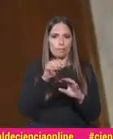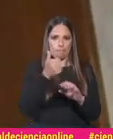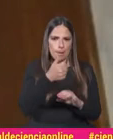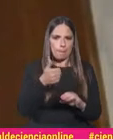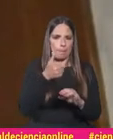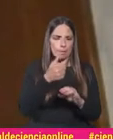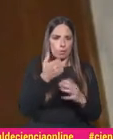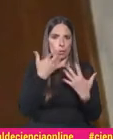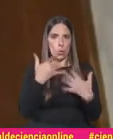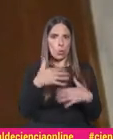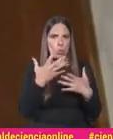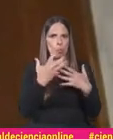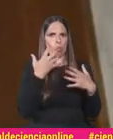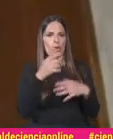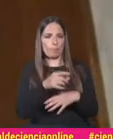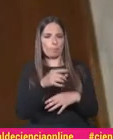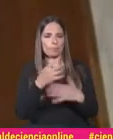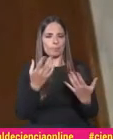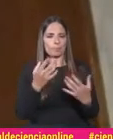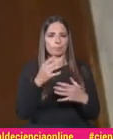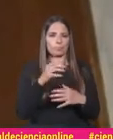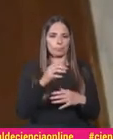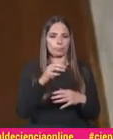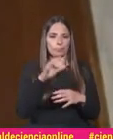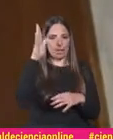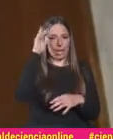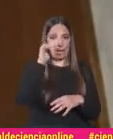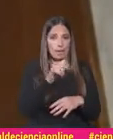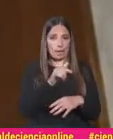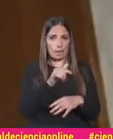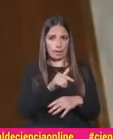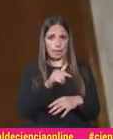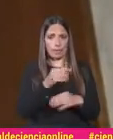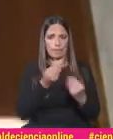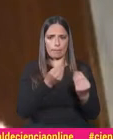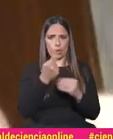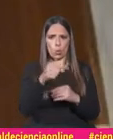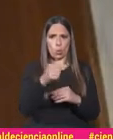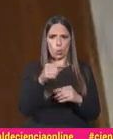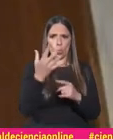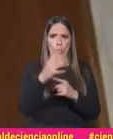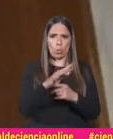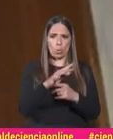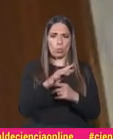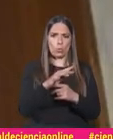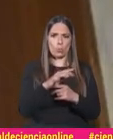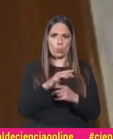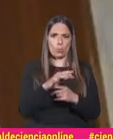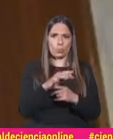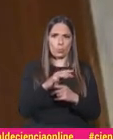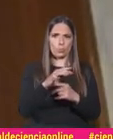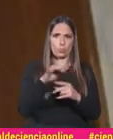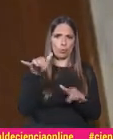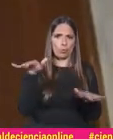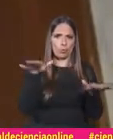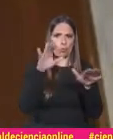absolutamente fascinante. A evolução gerou nestes animais, nos morcegos, soluções únicas, como por exemplo o voo, ou a capacidade